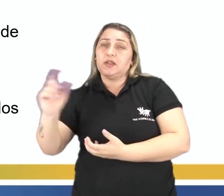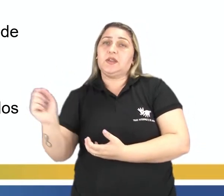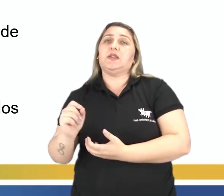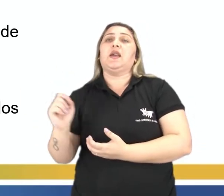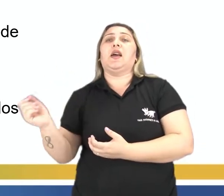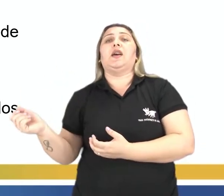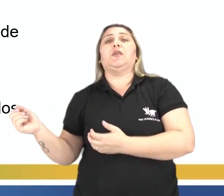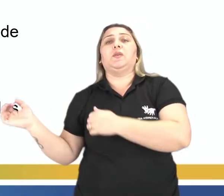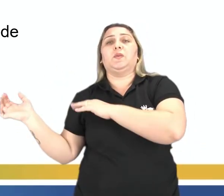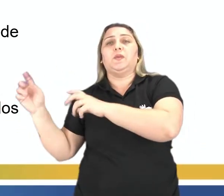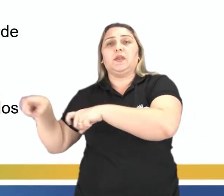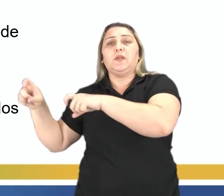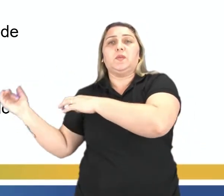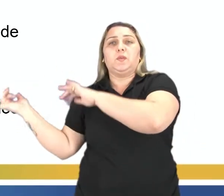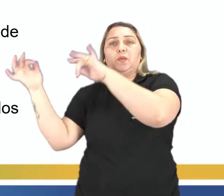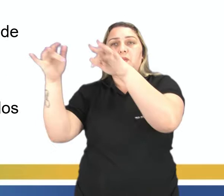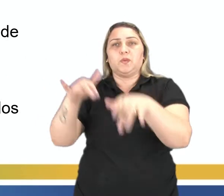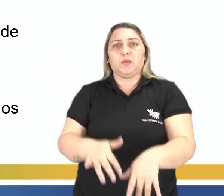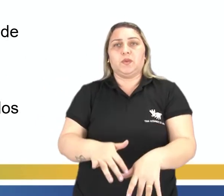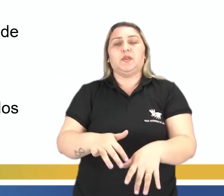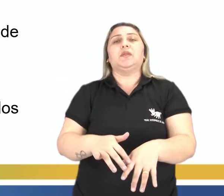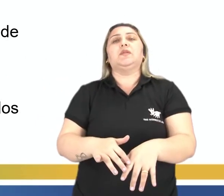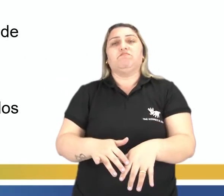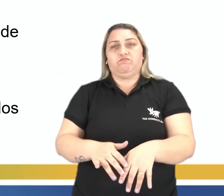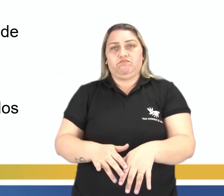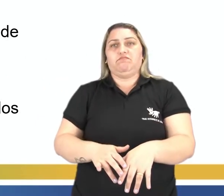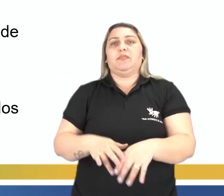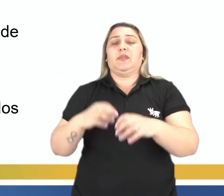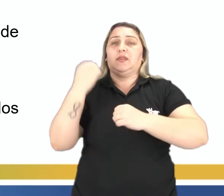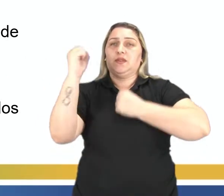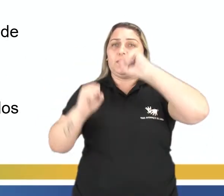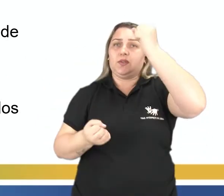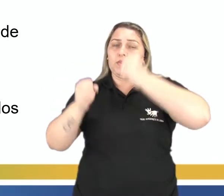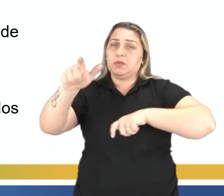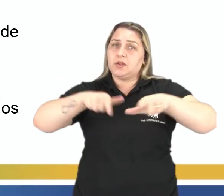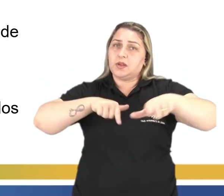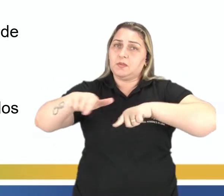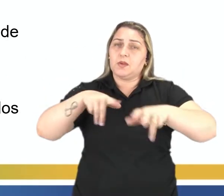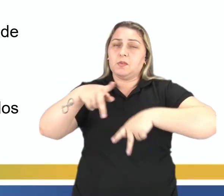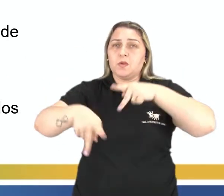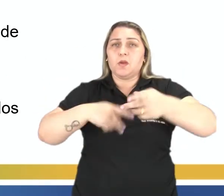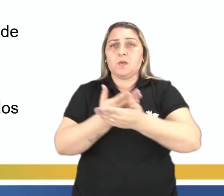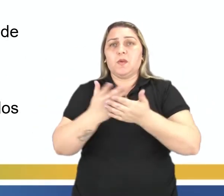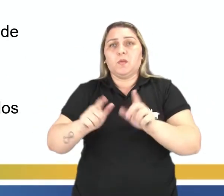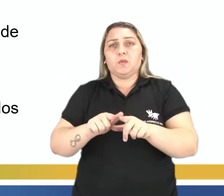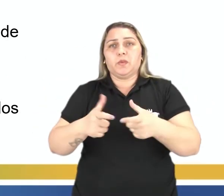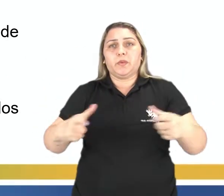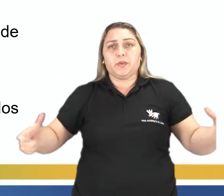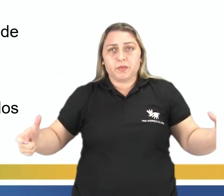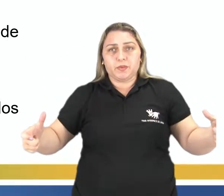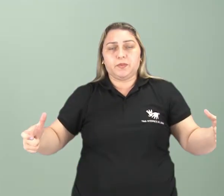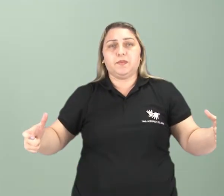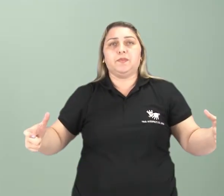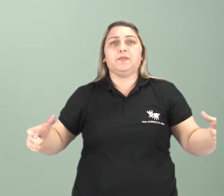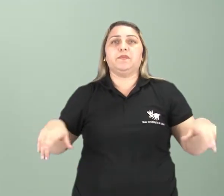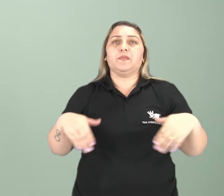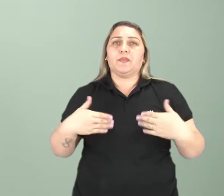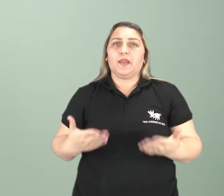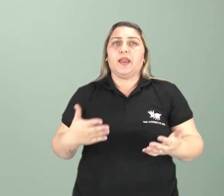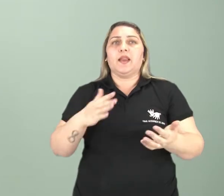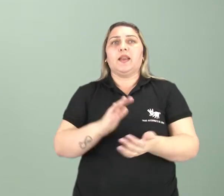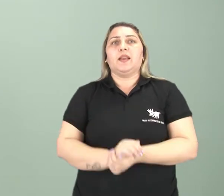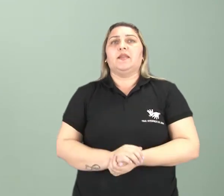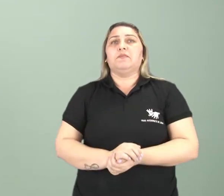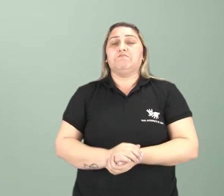campos, vindo para as cidades, Onde as indústrias passaram a se localizar e a população ela começou ali a crescer. Então, isso foi